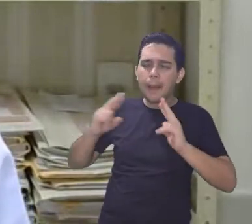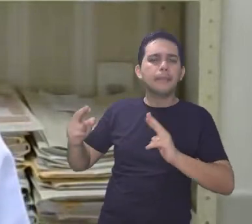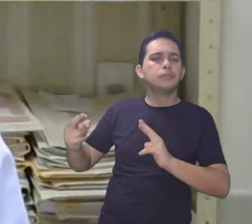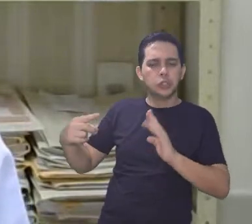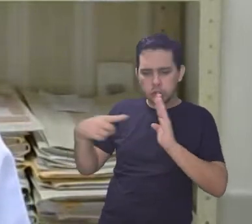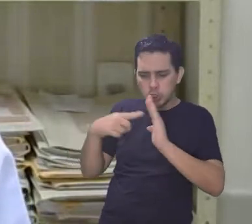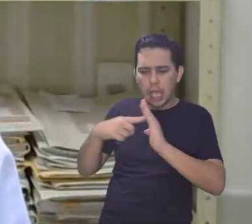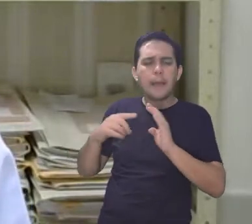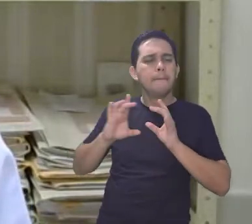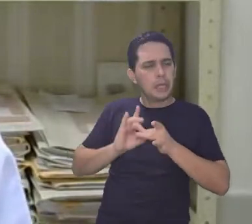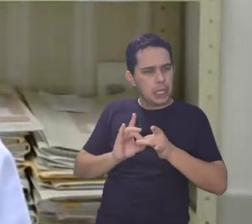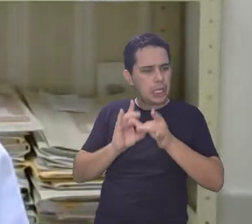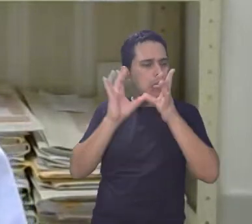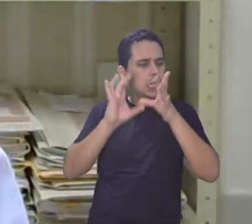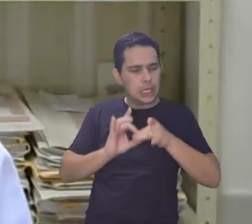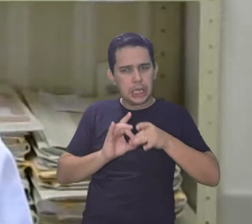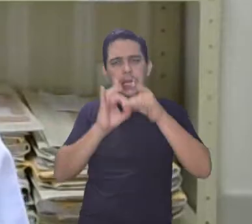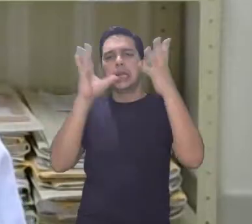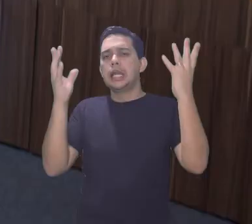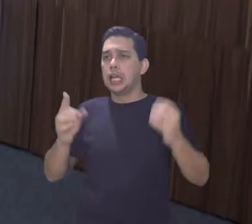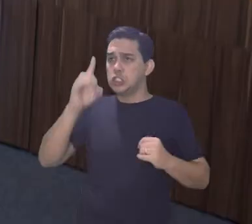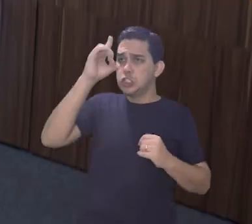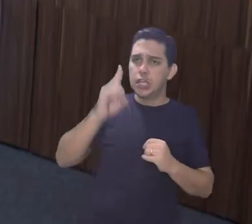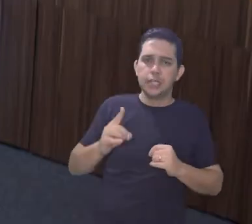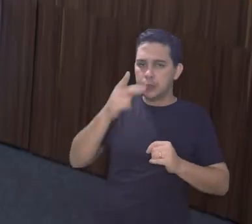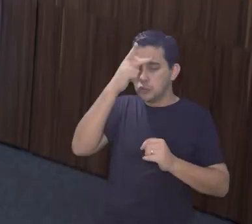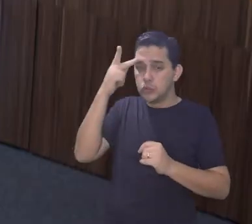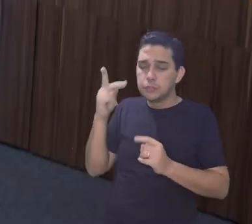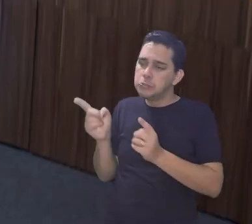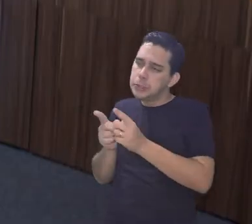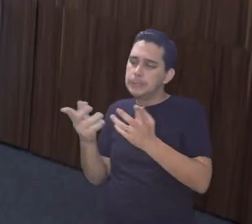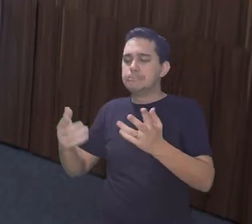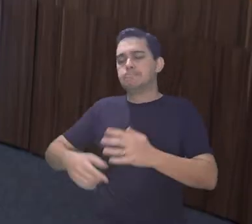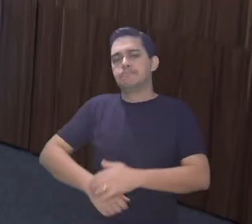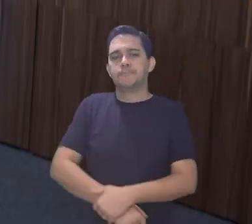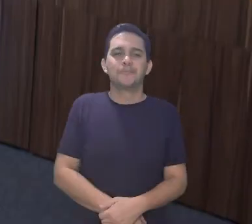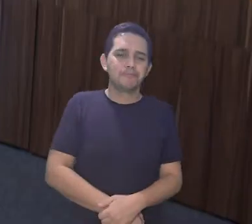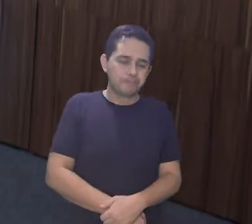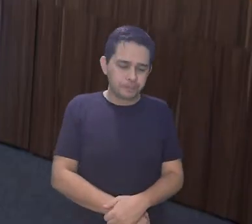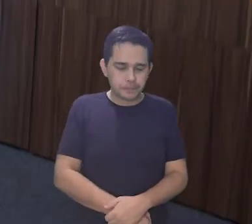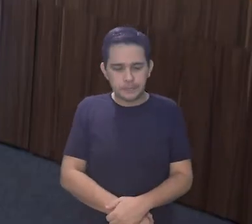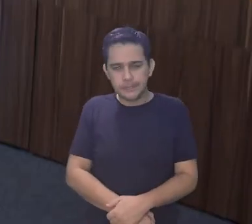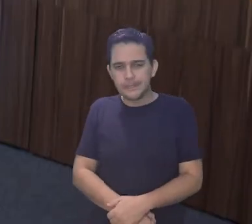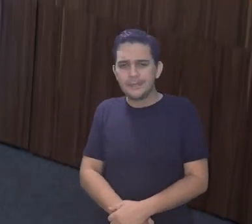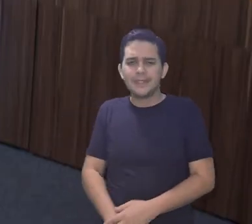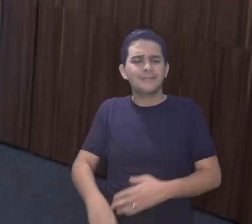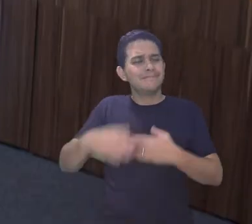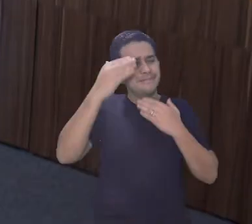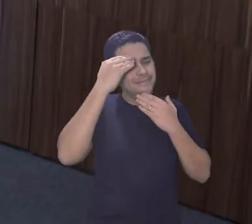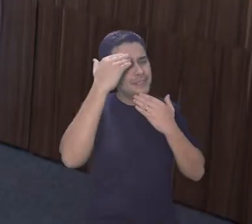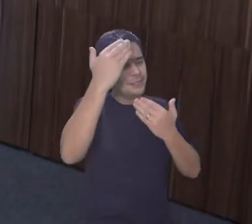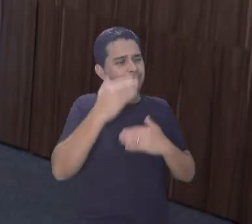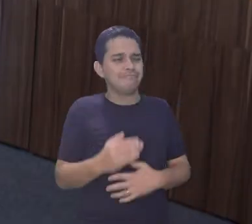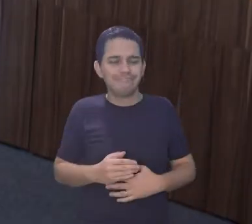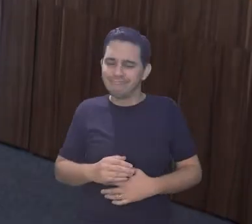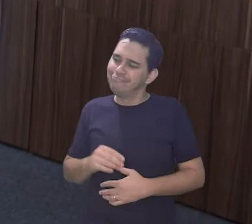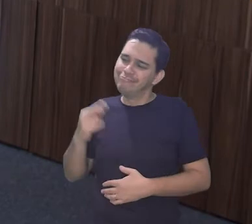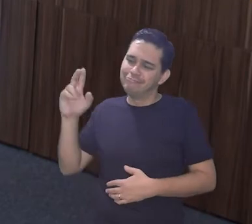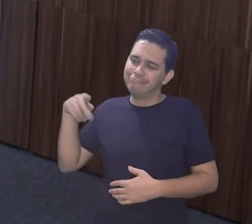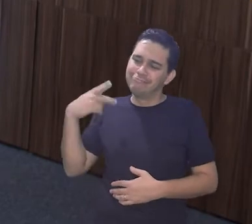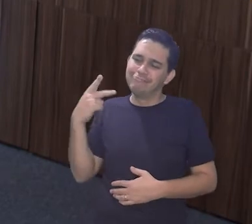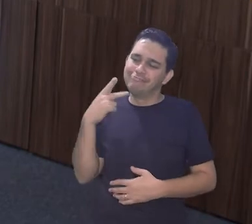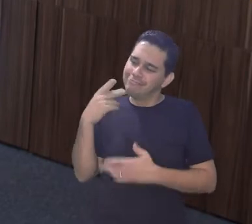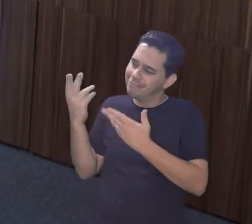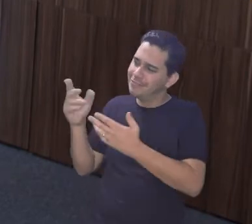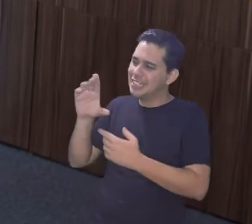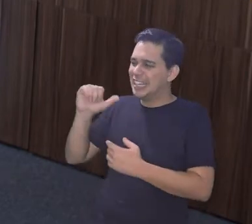cumprimento desses direitos ligados aos direitos de idosos e pessoas com deficiência. Muito obrigada, Dr. Luiz Cláudio. E no